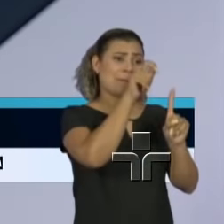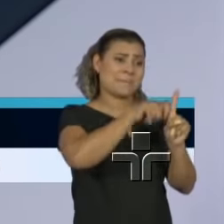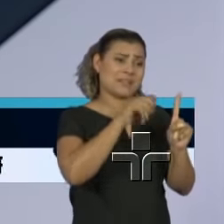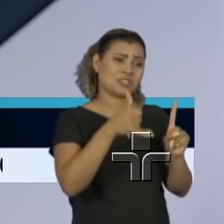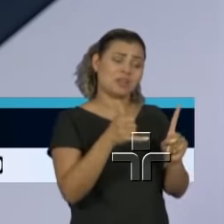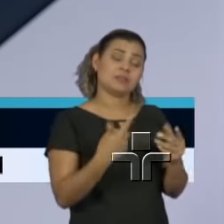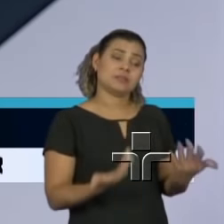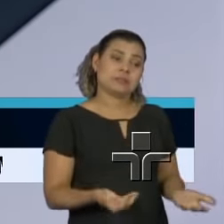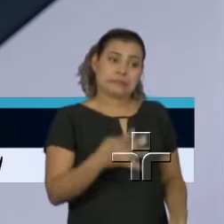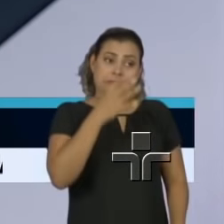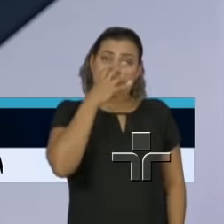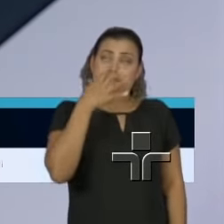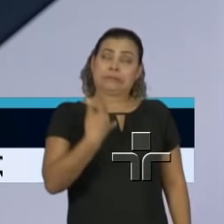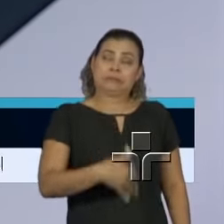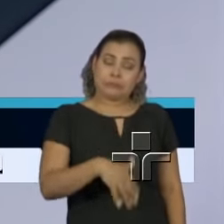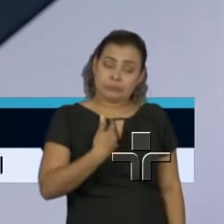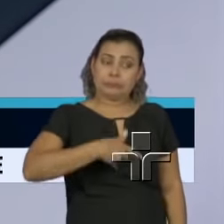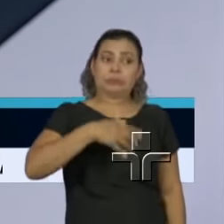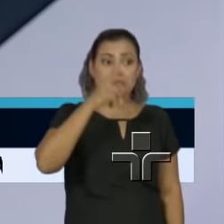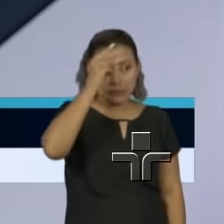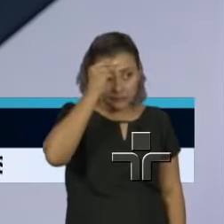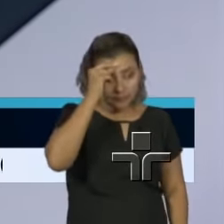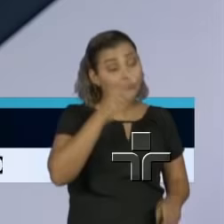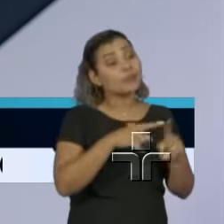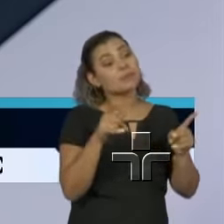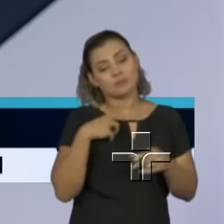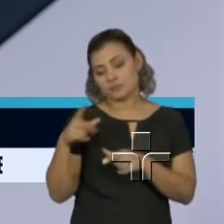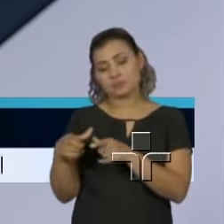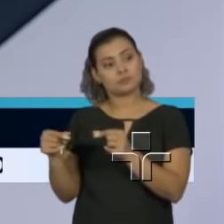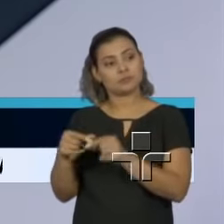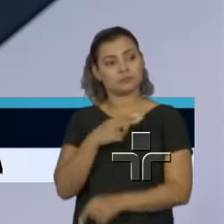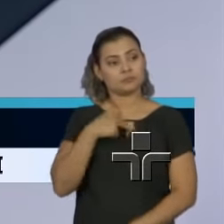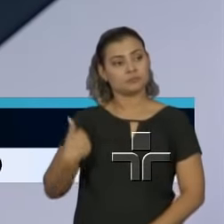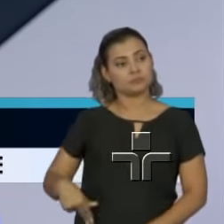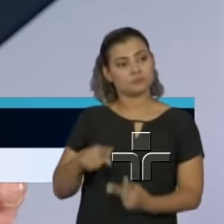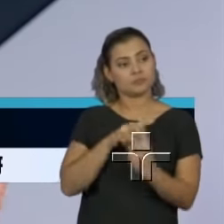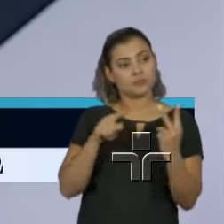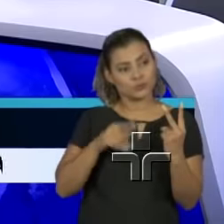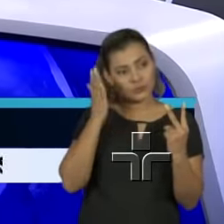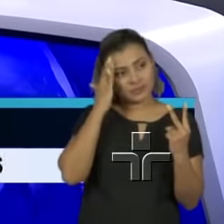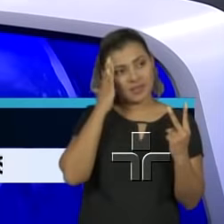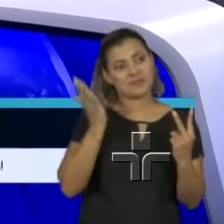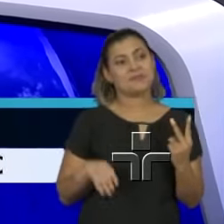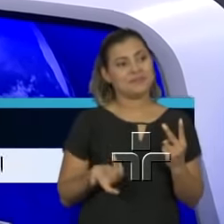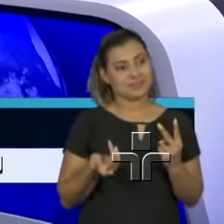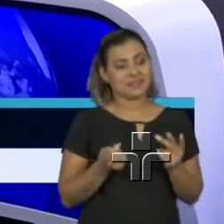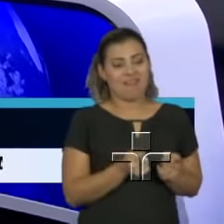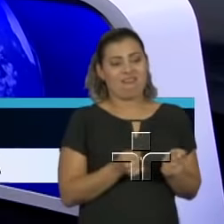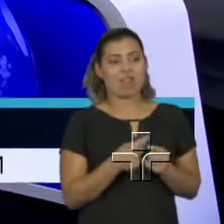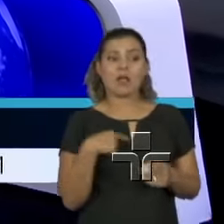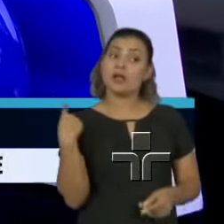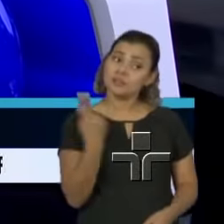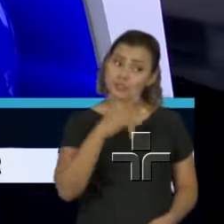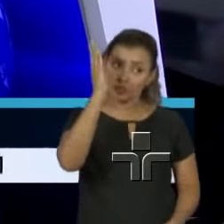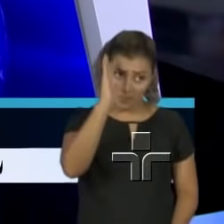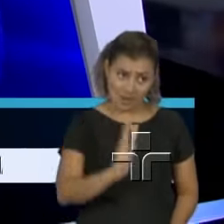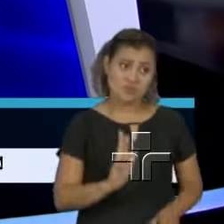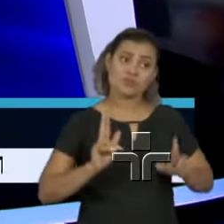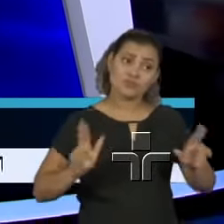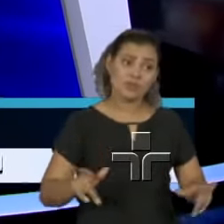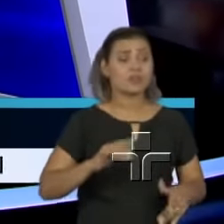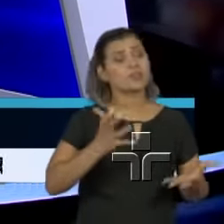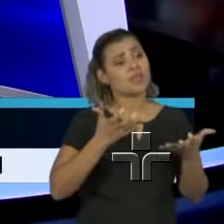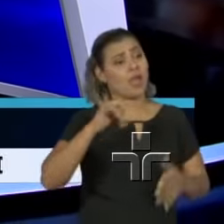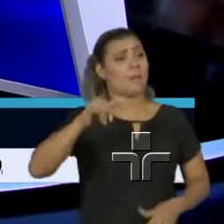admirável, mas, digamos, japoneses e chineses saberiam fazer isso. A gente tem uma coisa mais hedonista de vamos